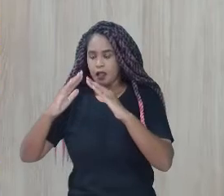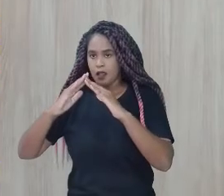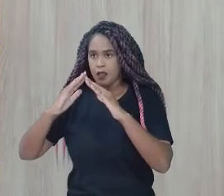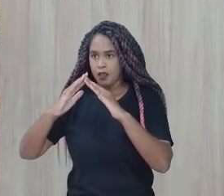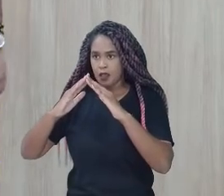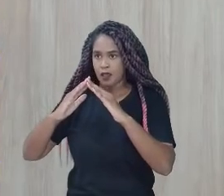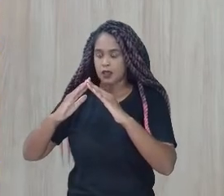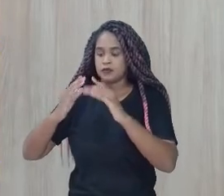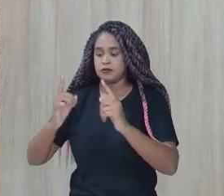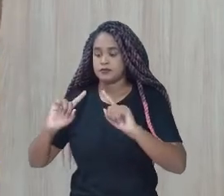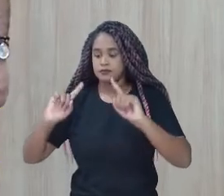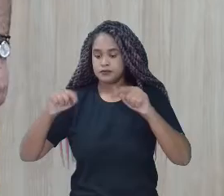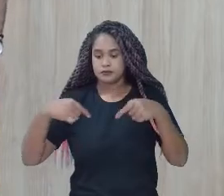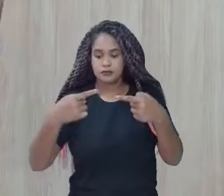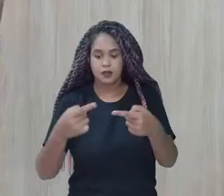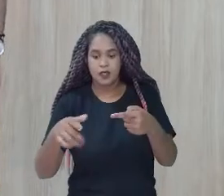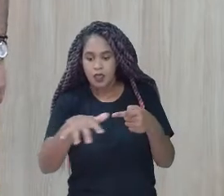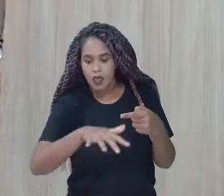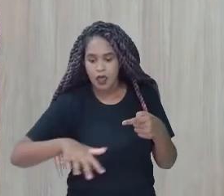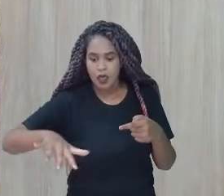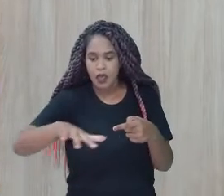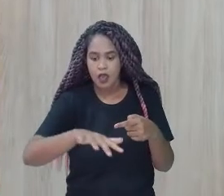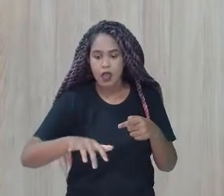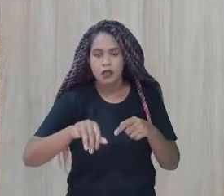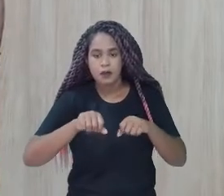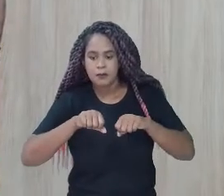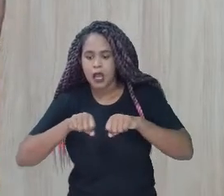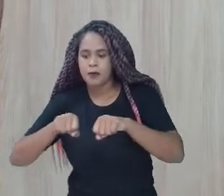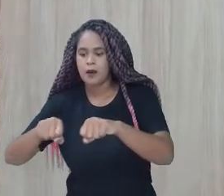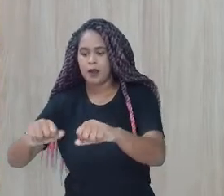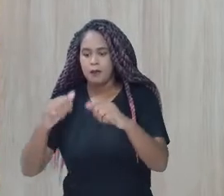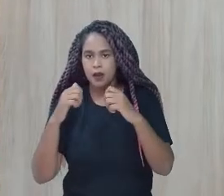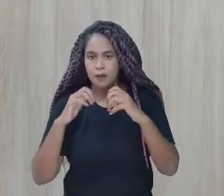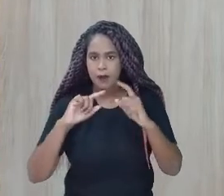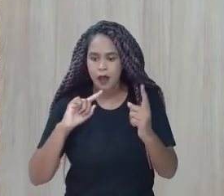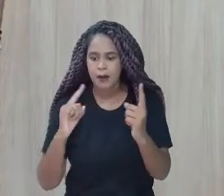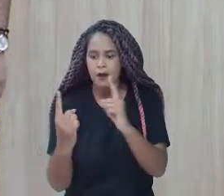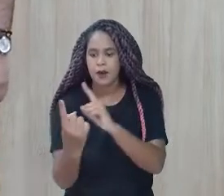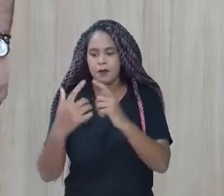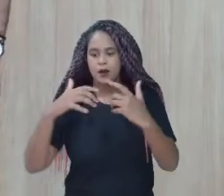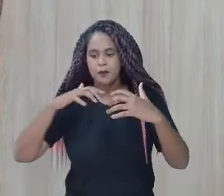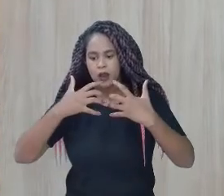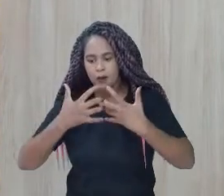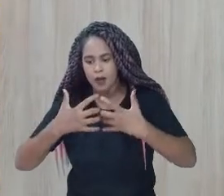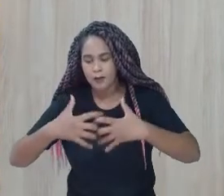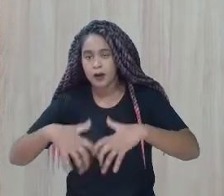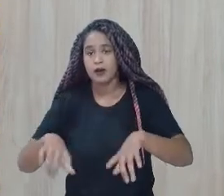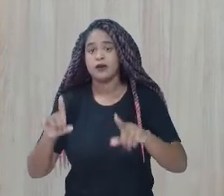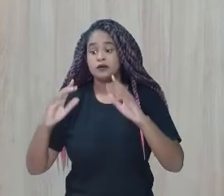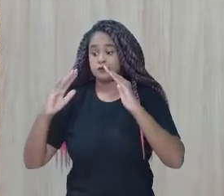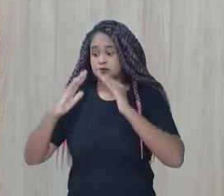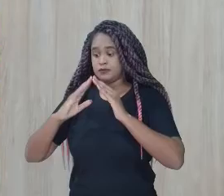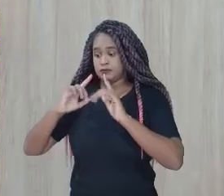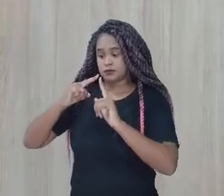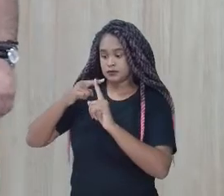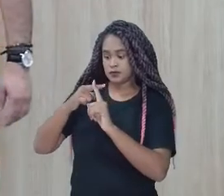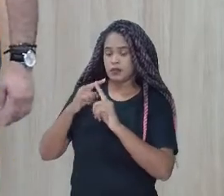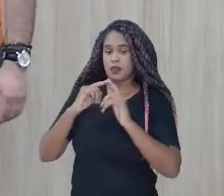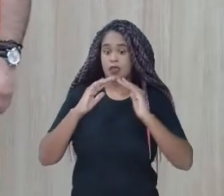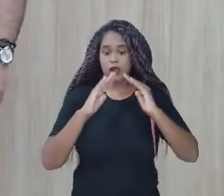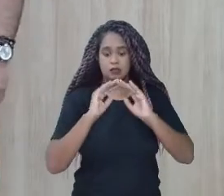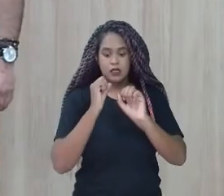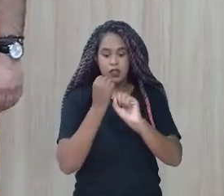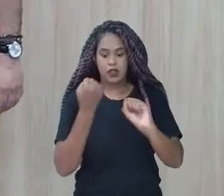o espaço aqui de moer, né, a cana-de-açúcar, a casa grande, a capela, né, os escravos, né, trabalhando